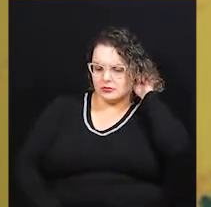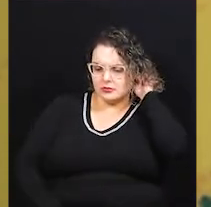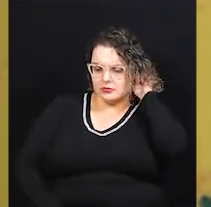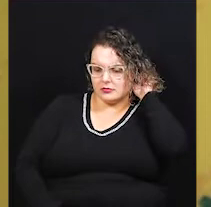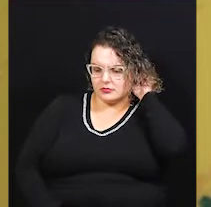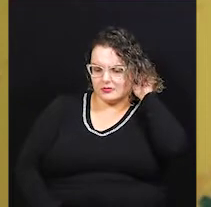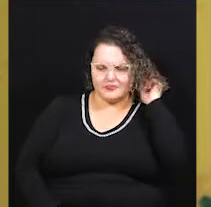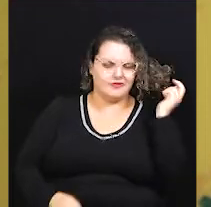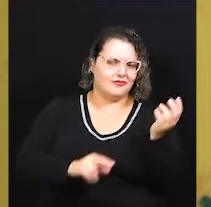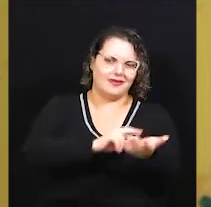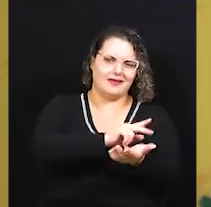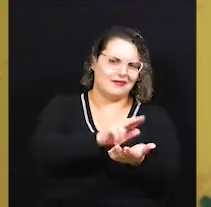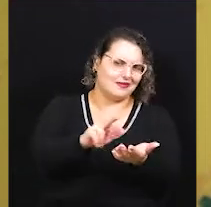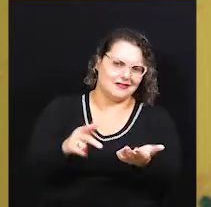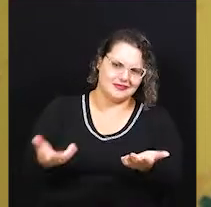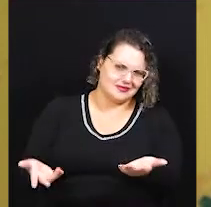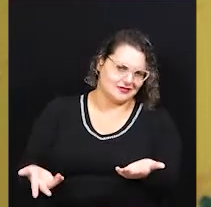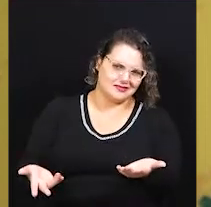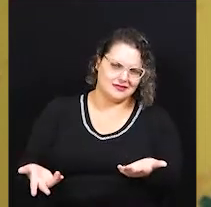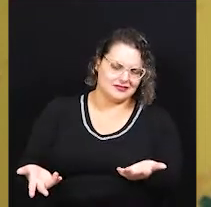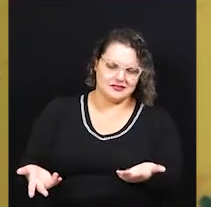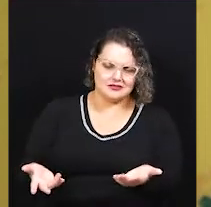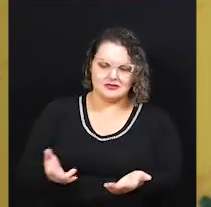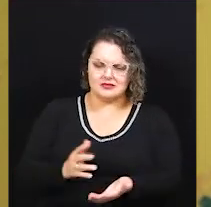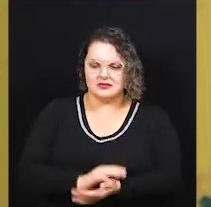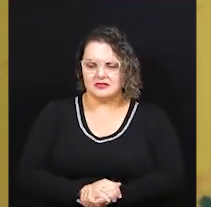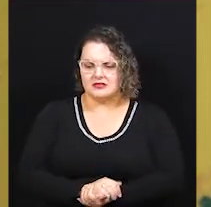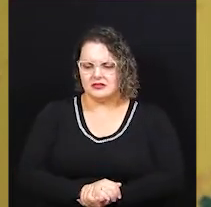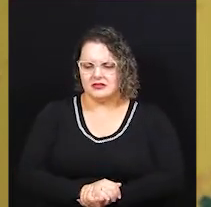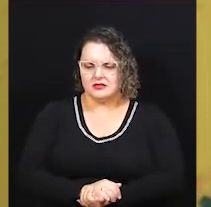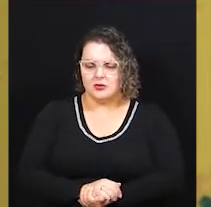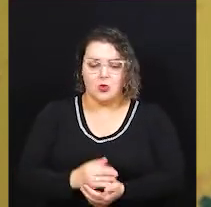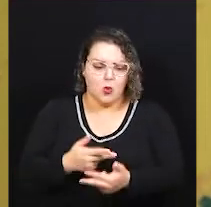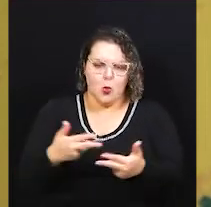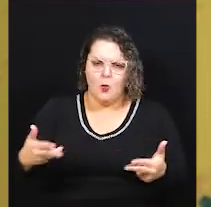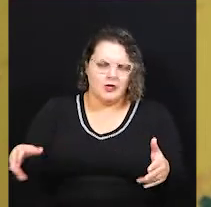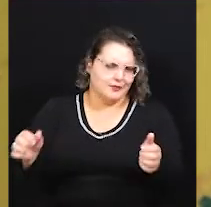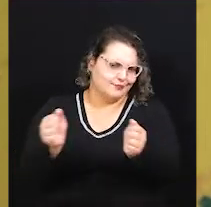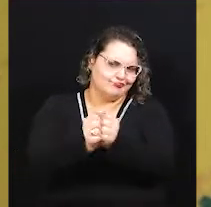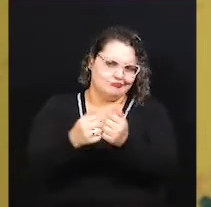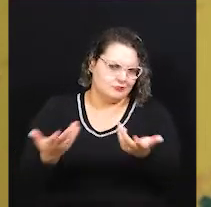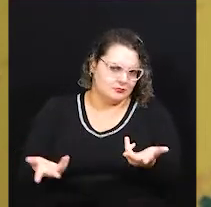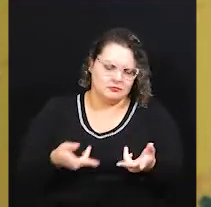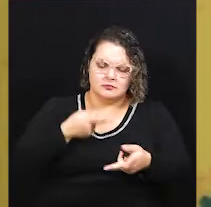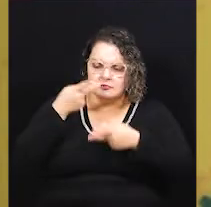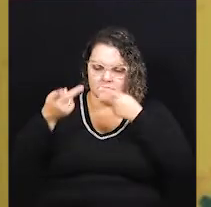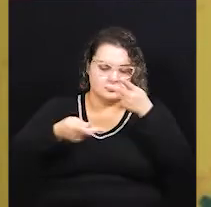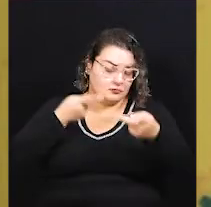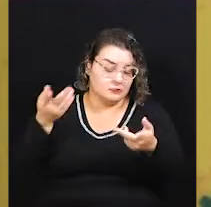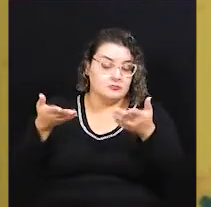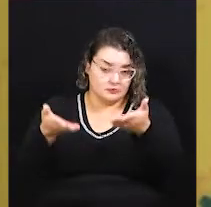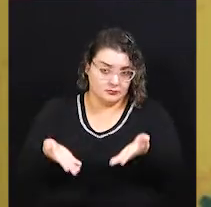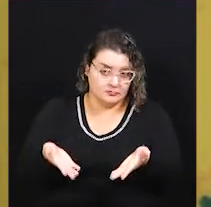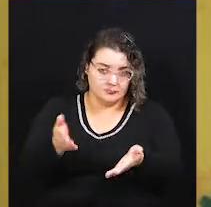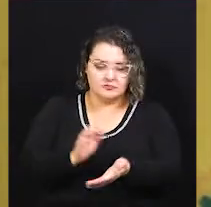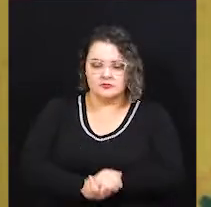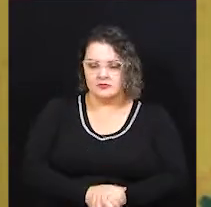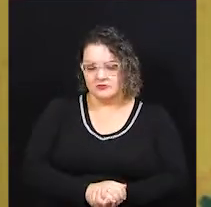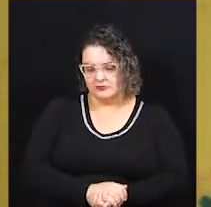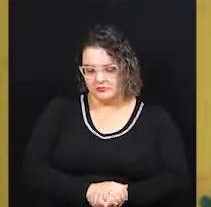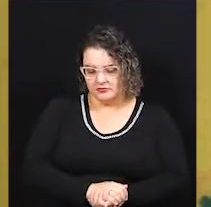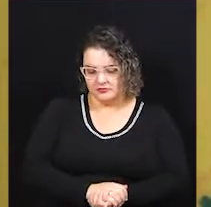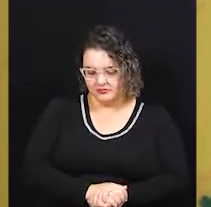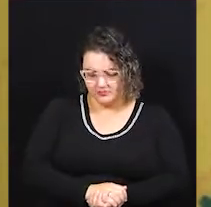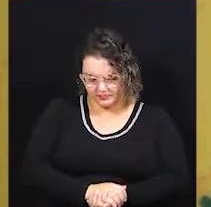enfim, um leque de variedades, né? De muitas coisas que podem ser ditas com relação a isso.